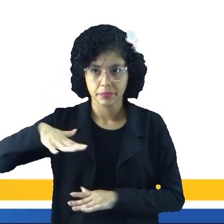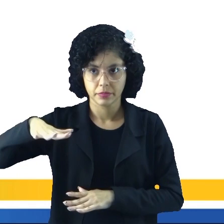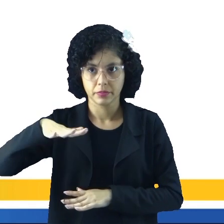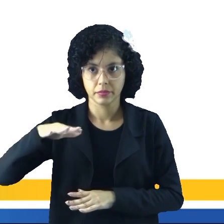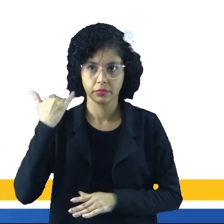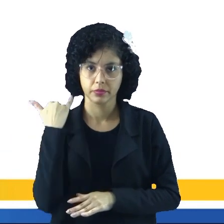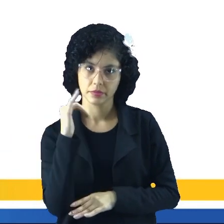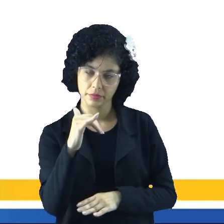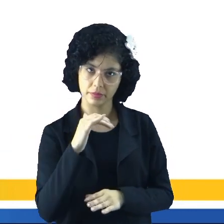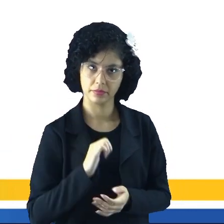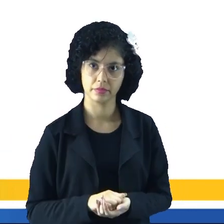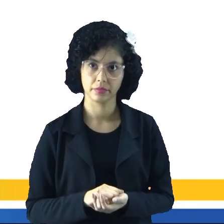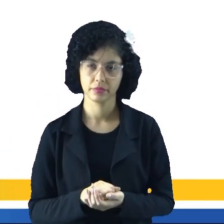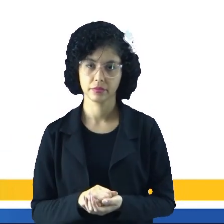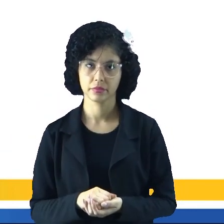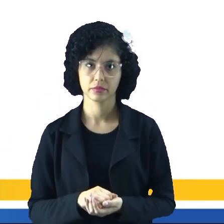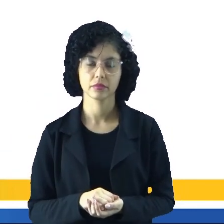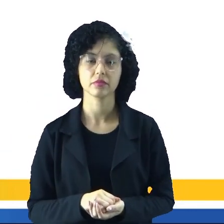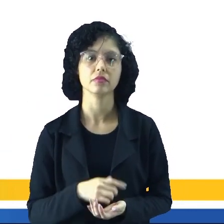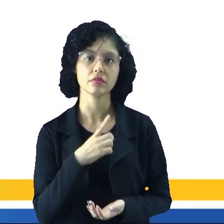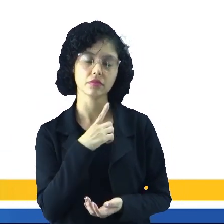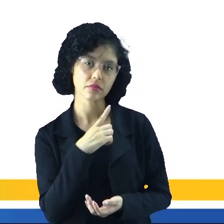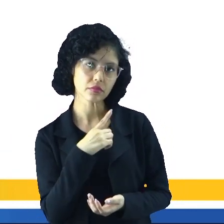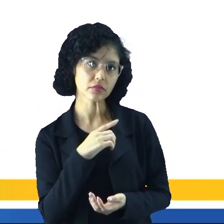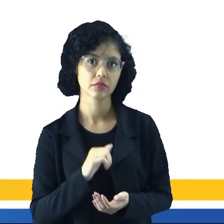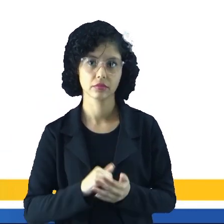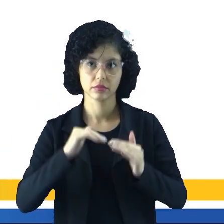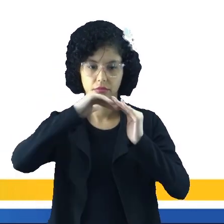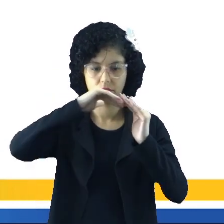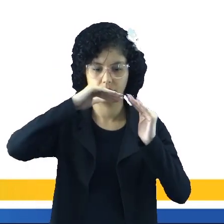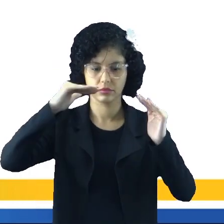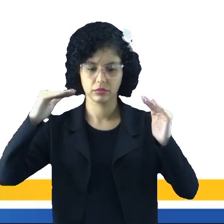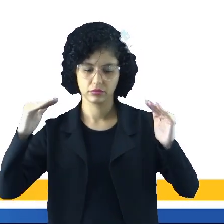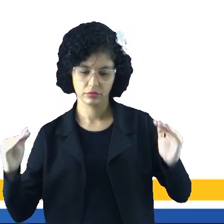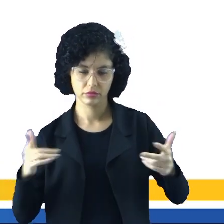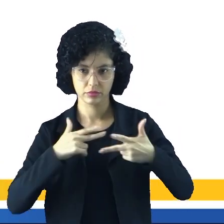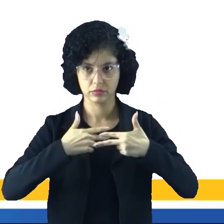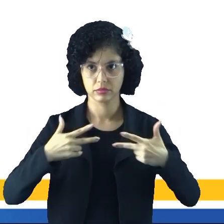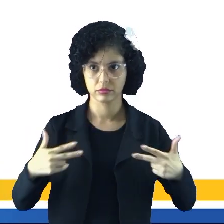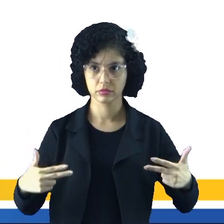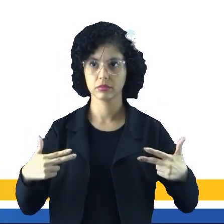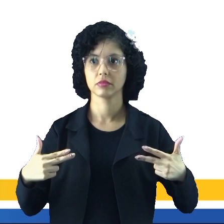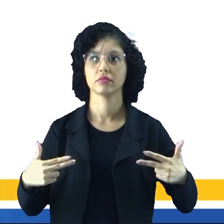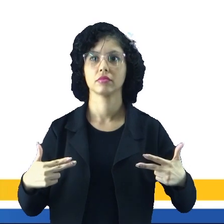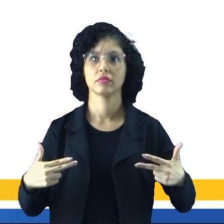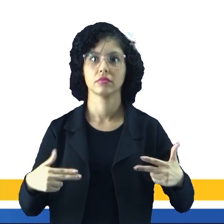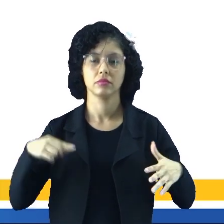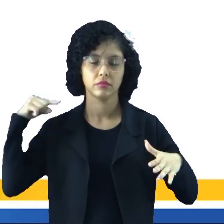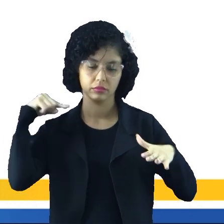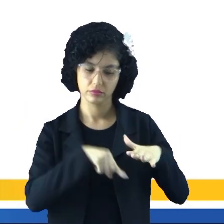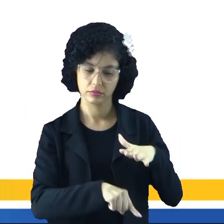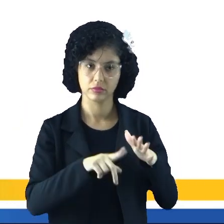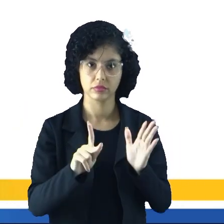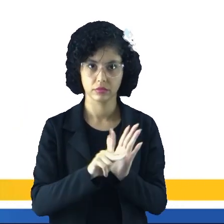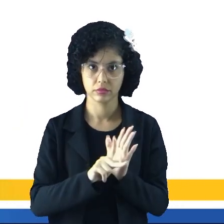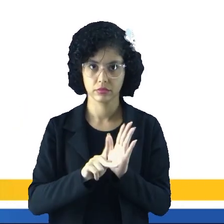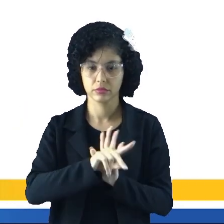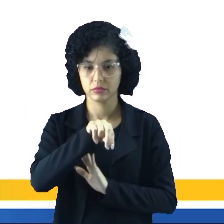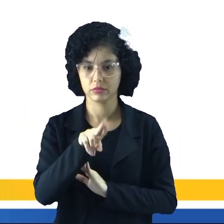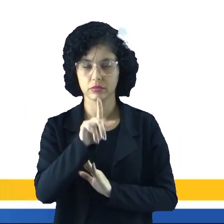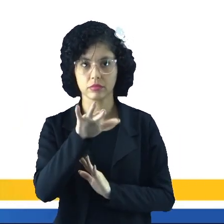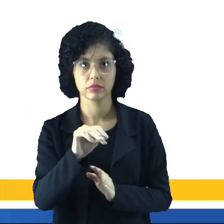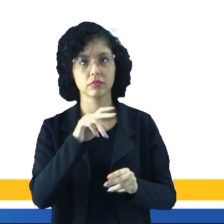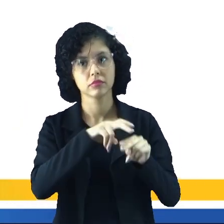elétrico. As cargas elétricas, tá, vão ficar na superfície do objeto e no seu interior é